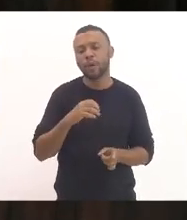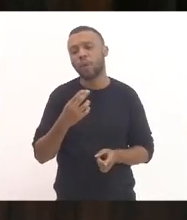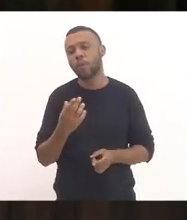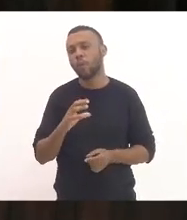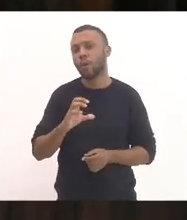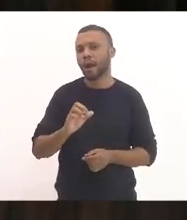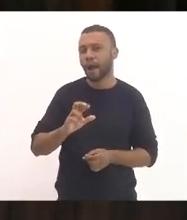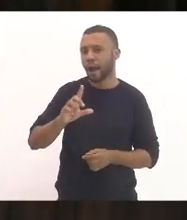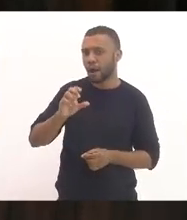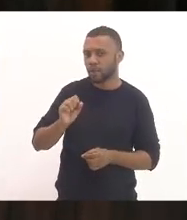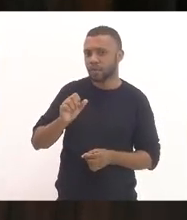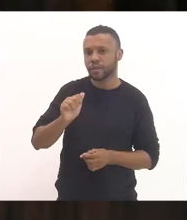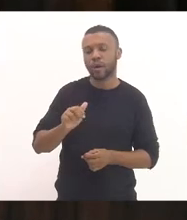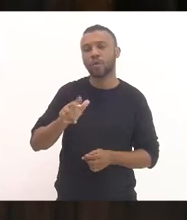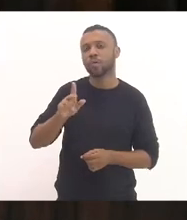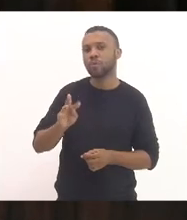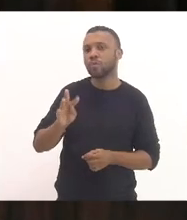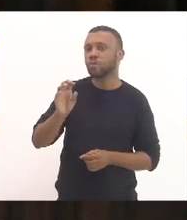Augusto Alberto